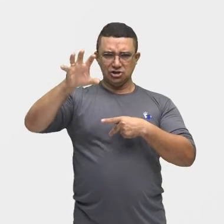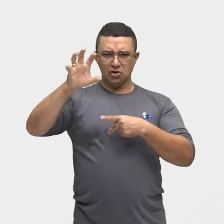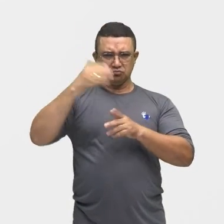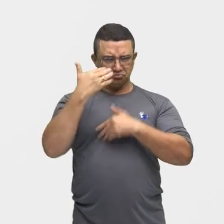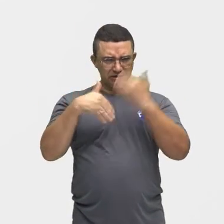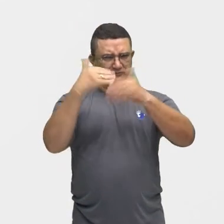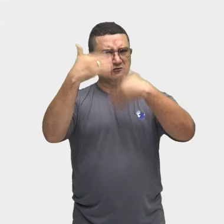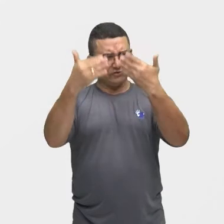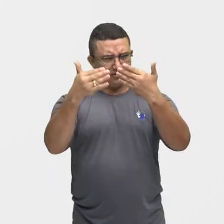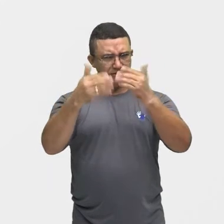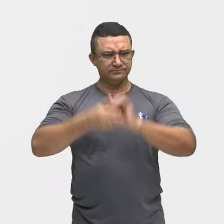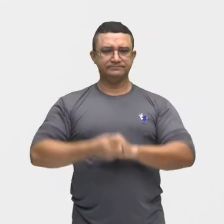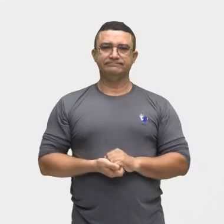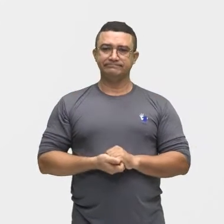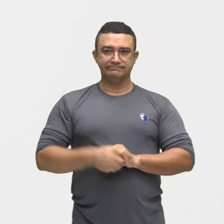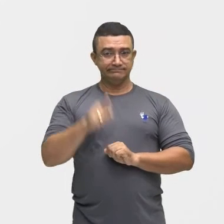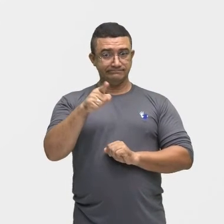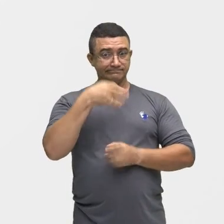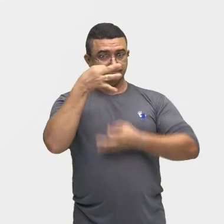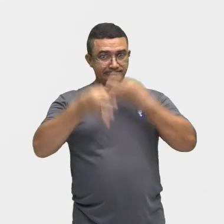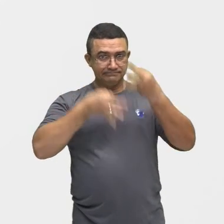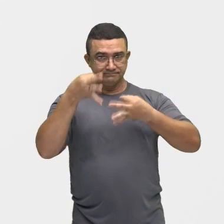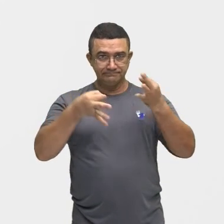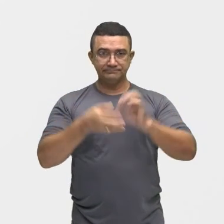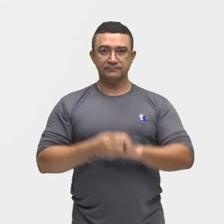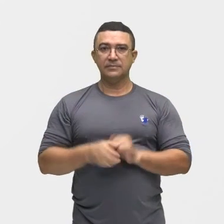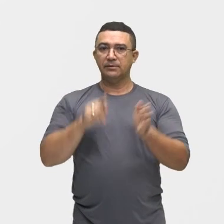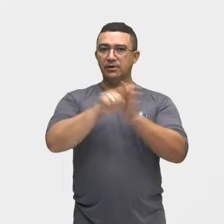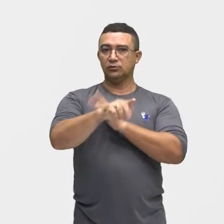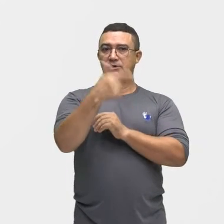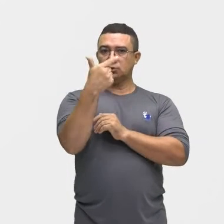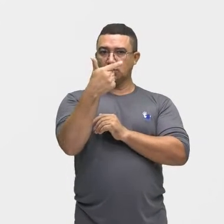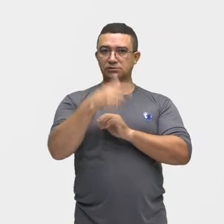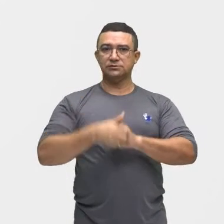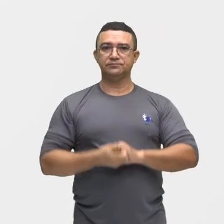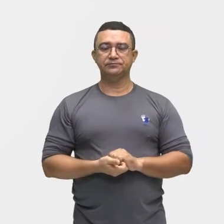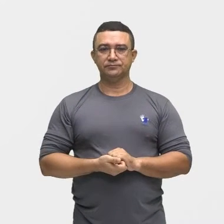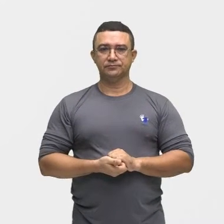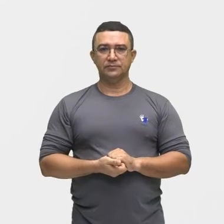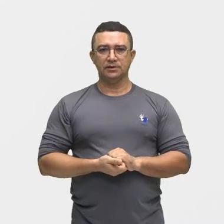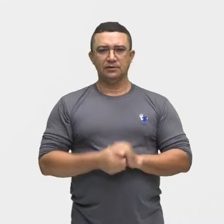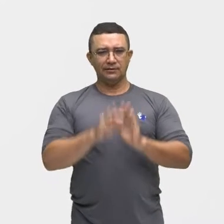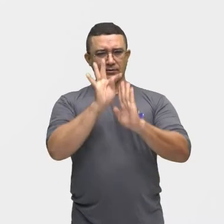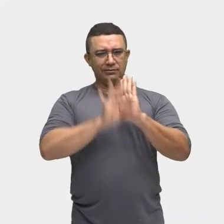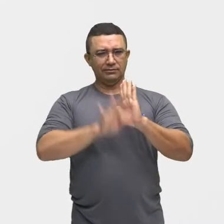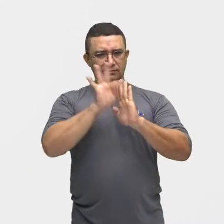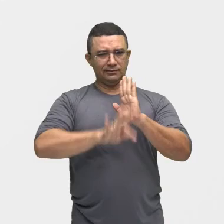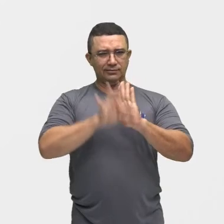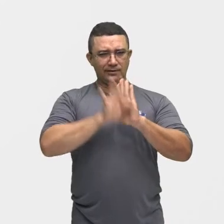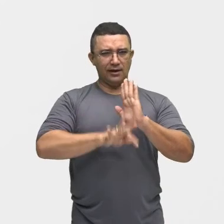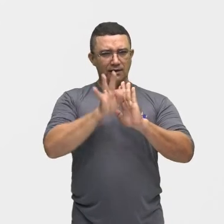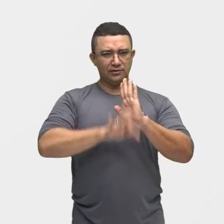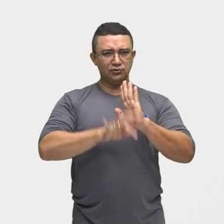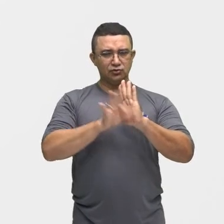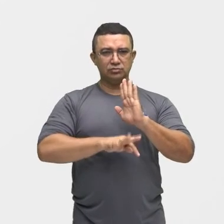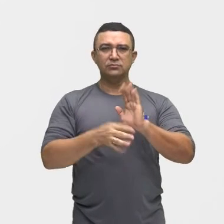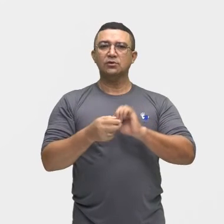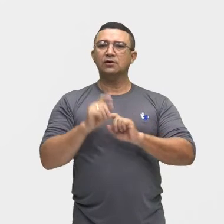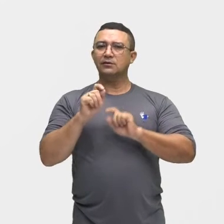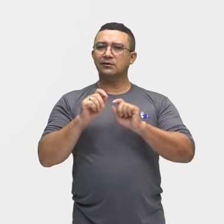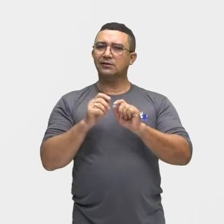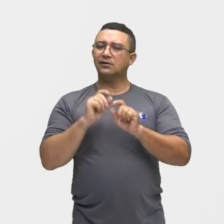vai comentar aí nessa primeira questão. Na segunda questão, aí a gente tem um textinho, né, referente ao ato